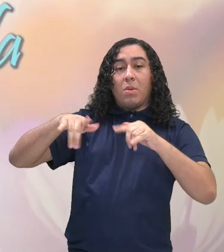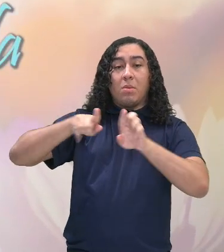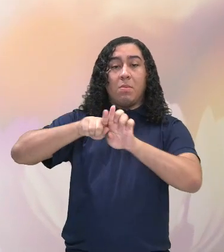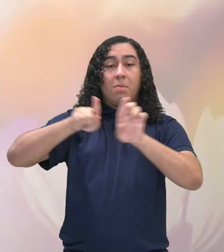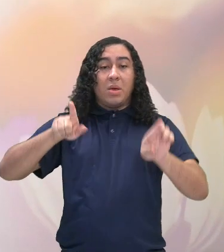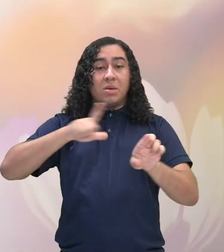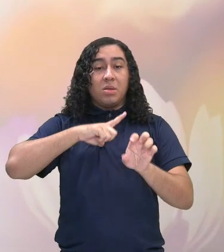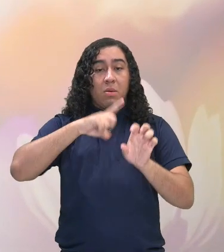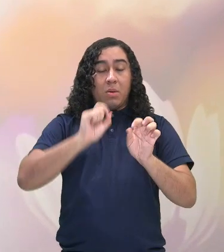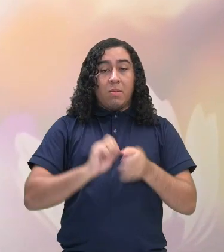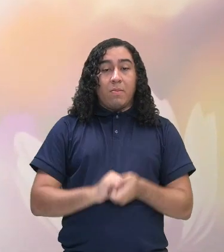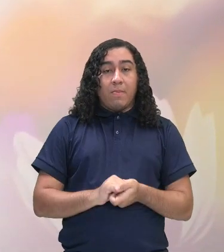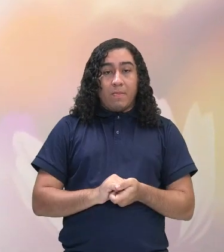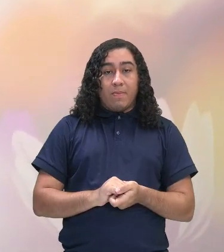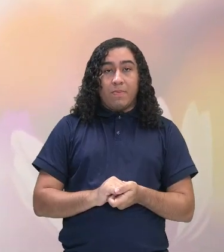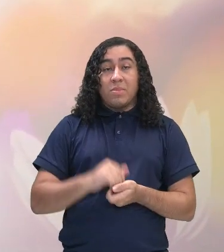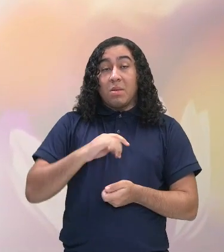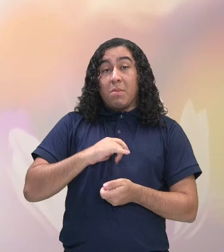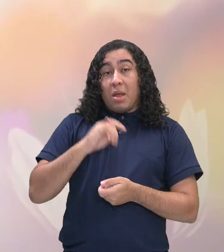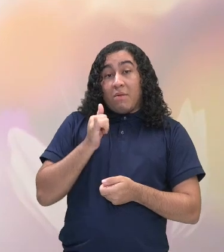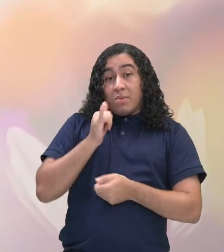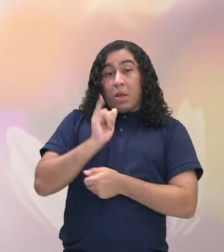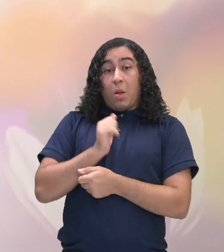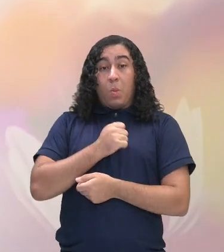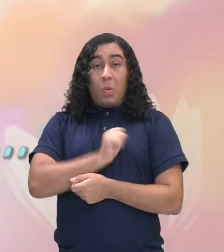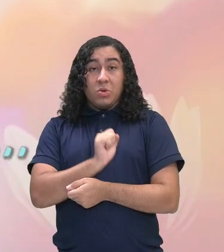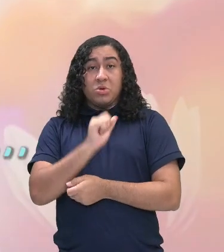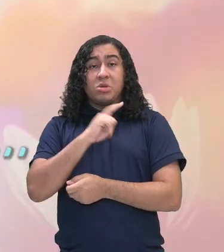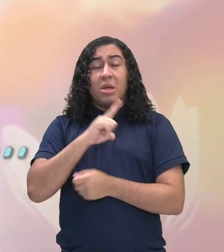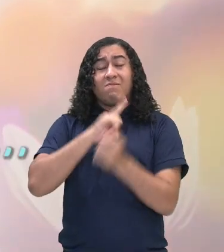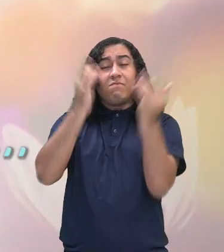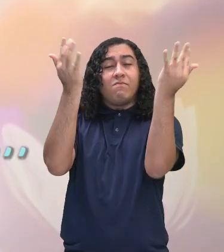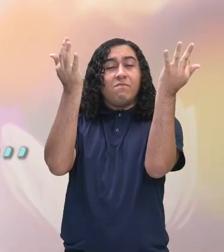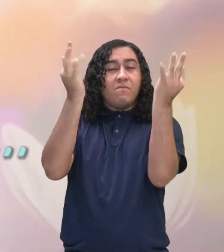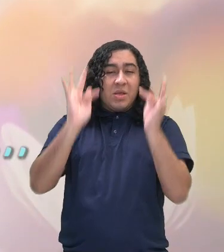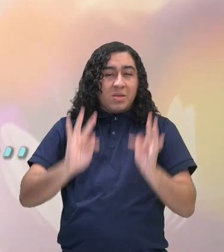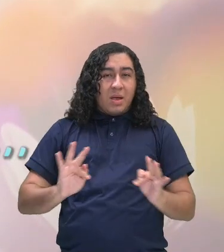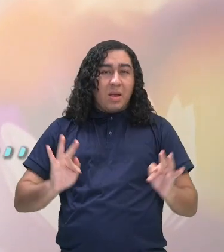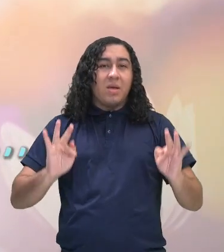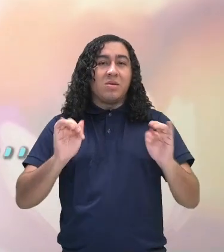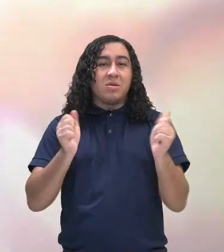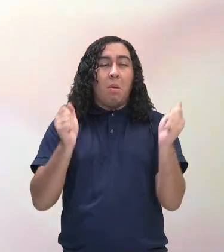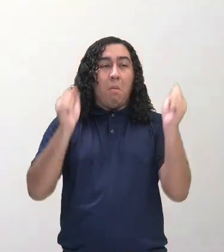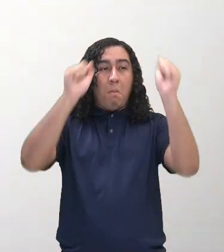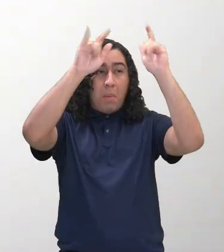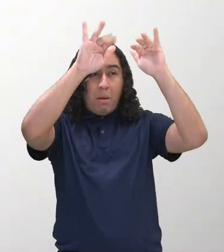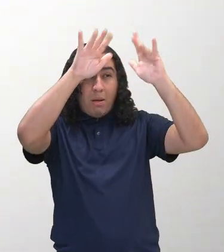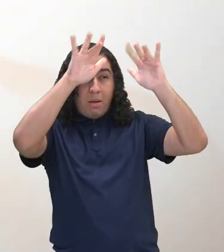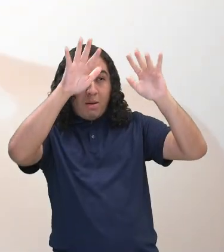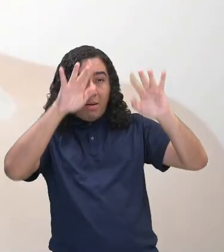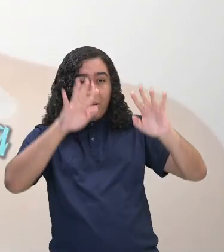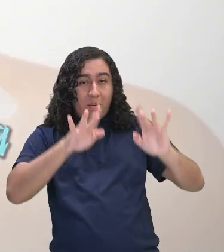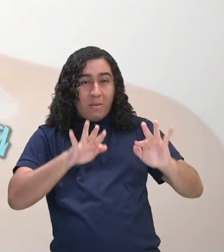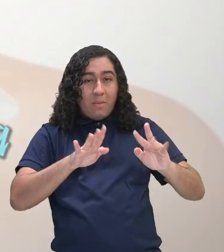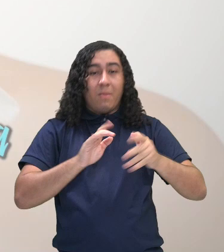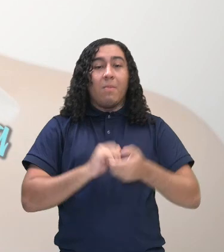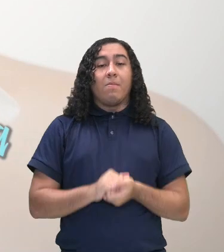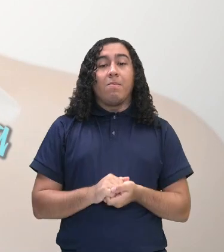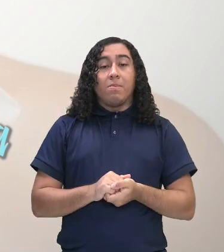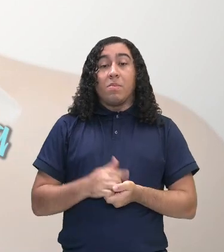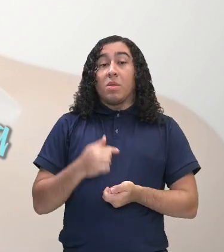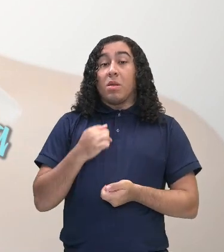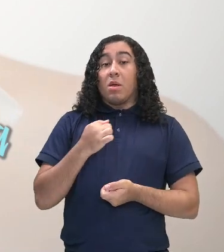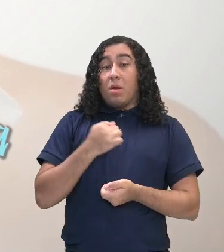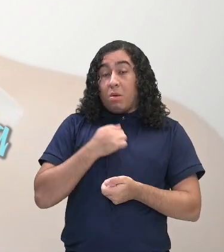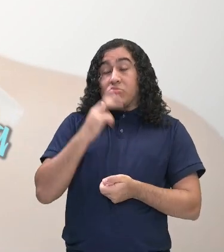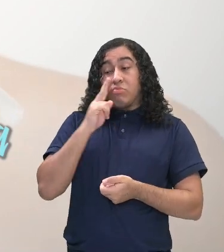meio, para não zangá-la, sacudia alegre uma chuva de pétalas no seio. Eu,